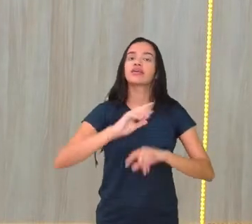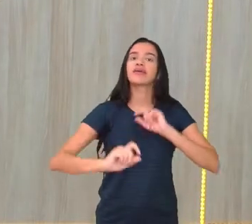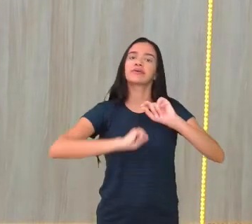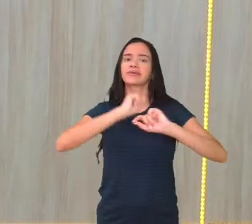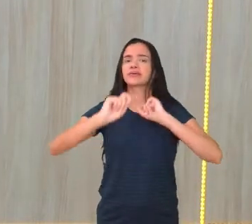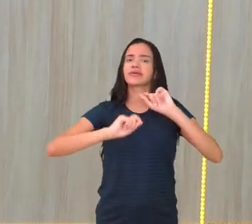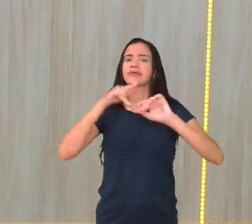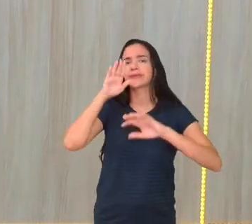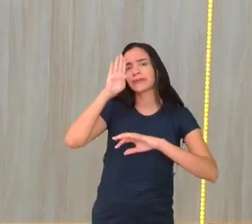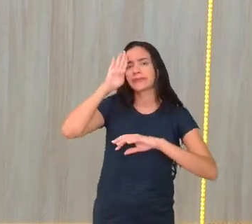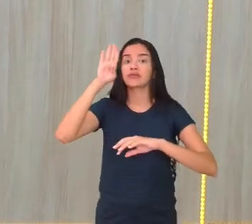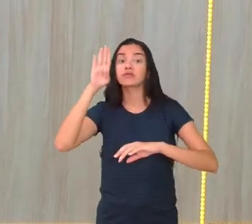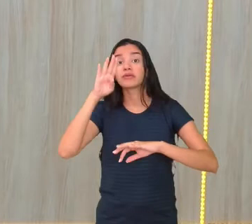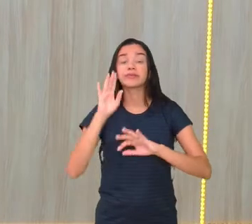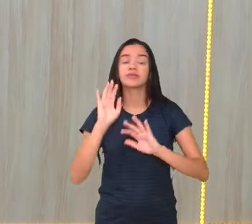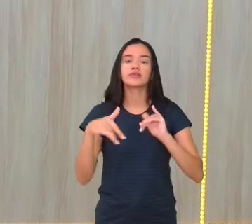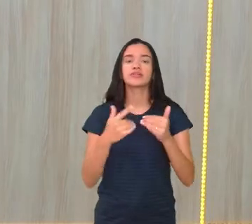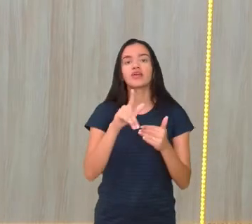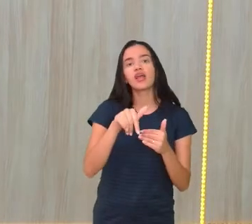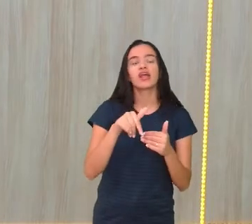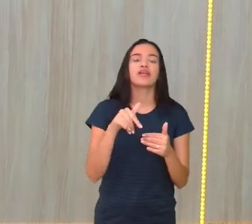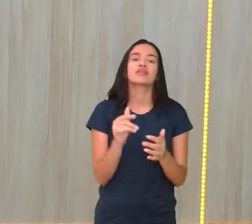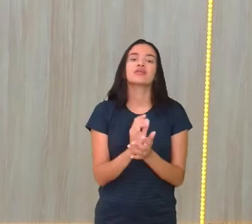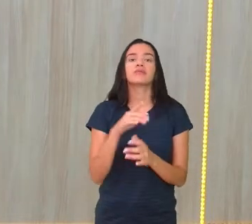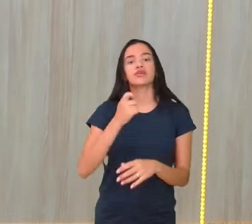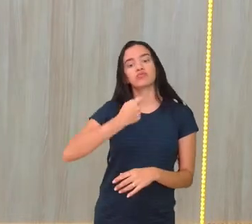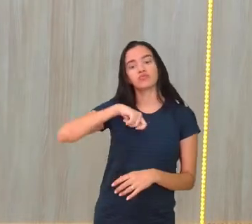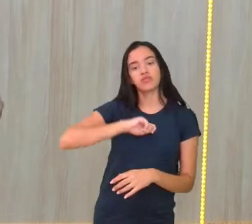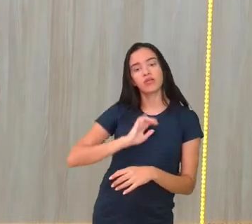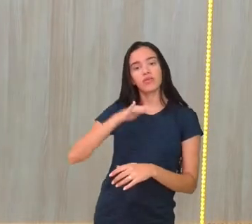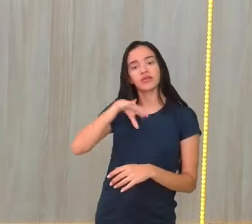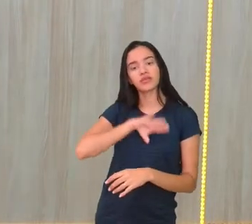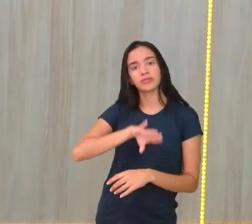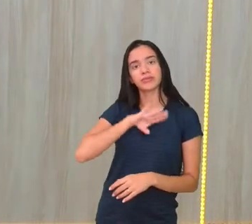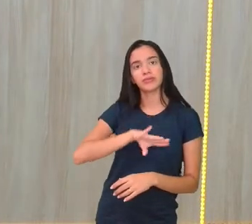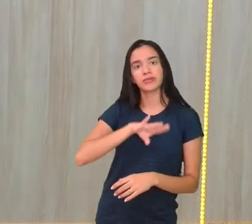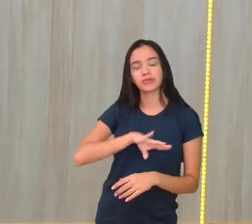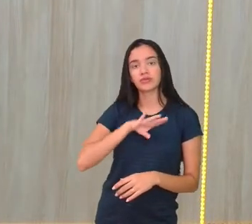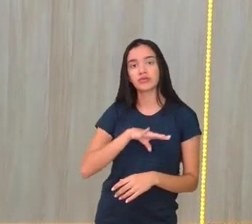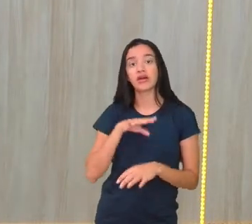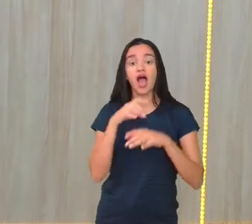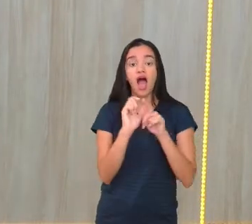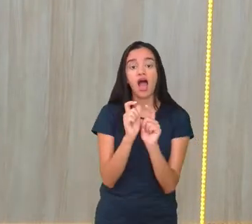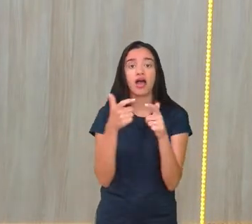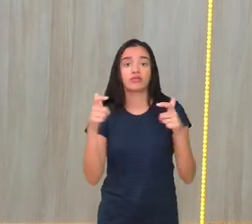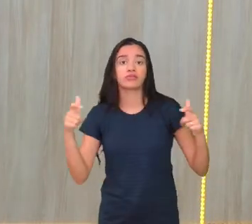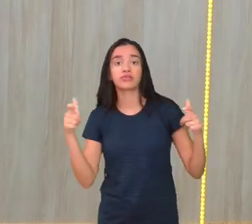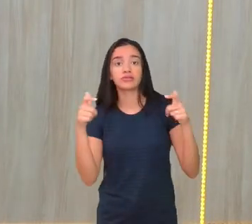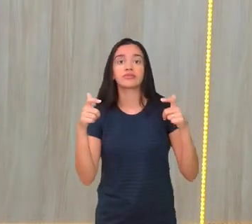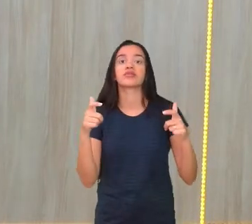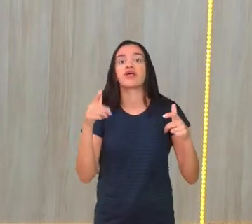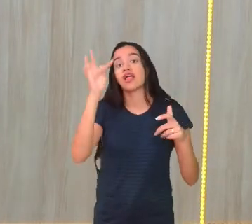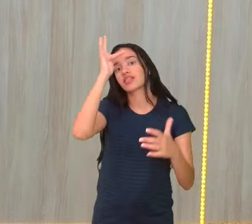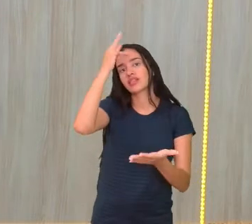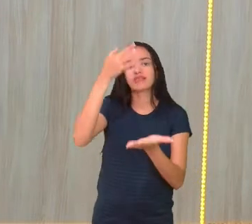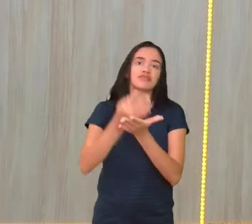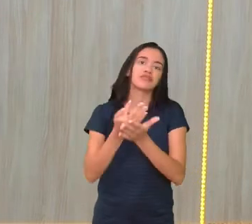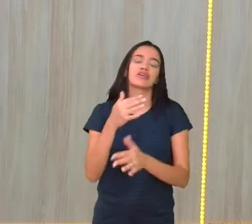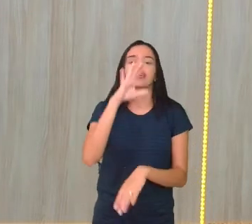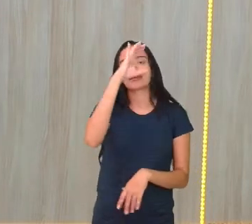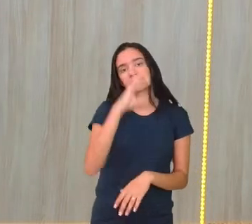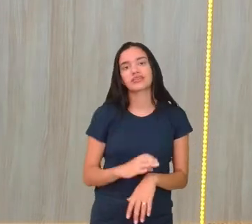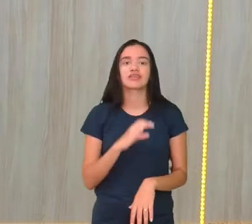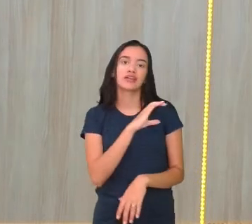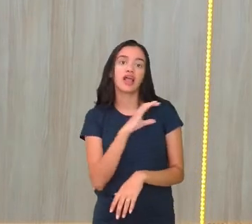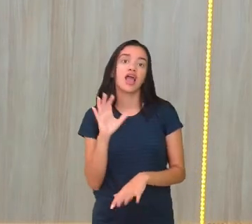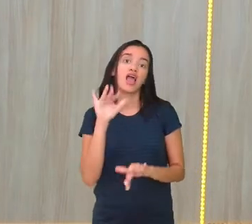era, principalmente por parte de Portugal e Espanha, a expansão da fé cristã. Era